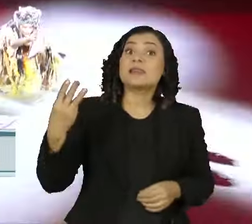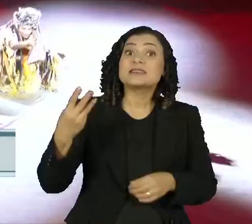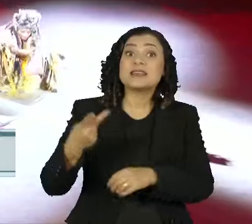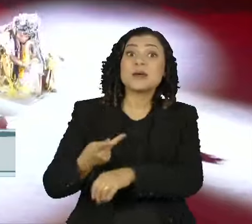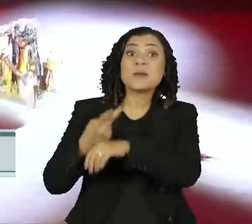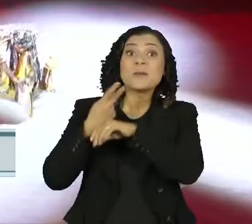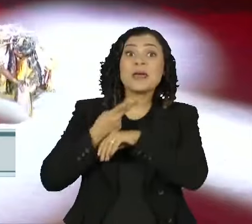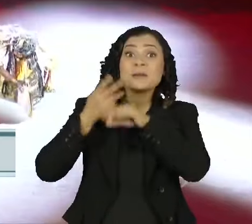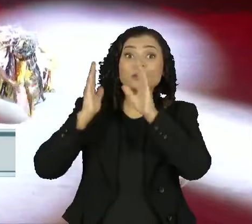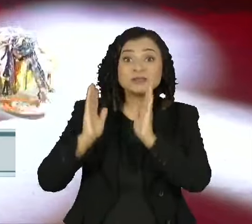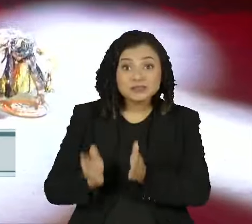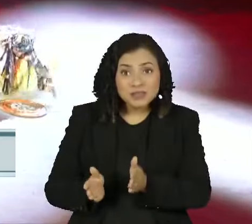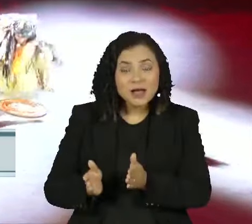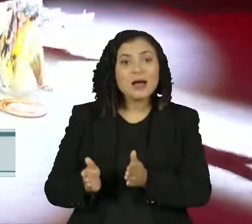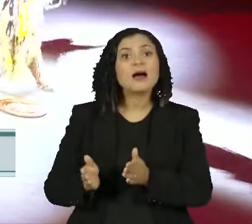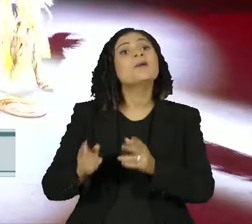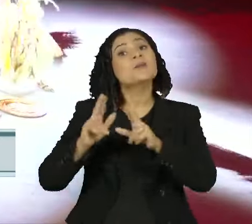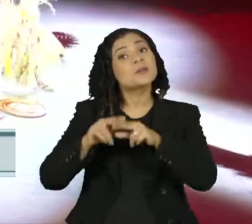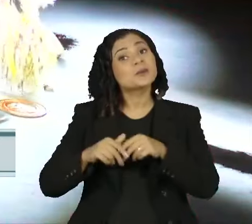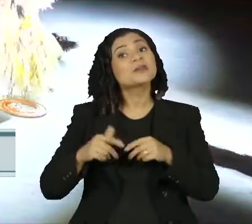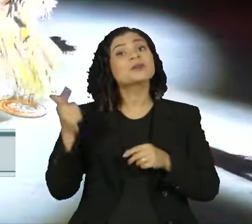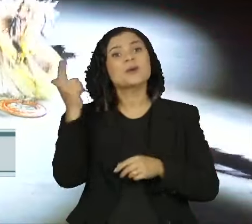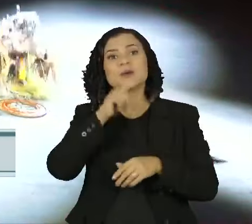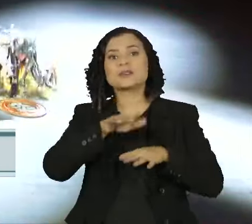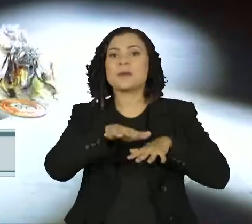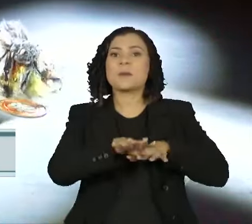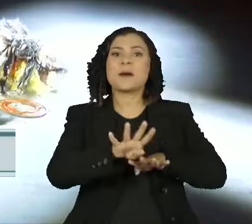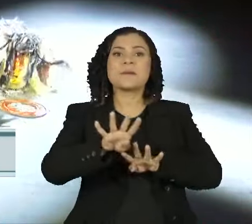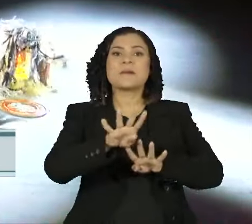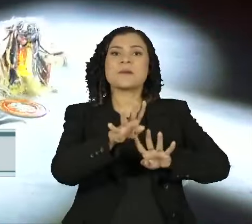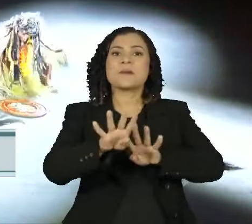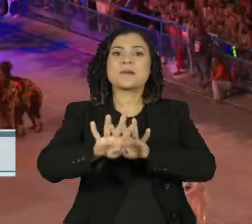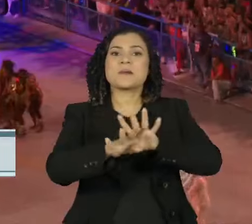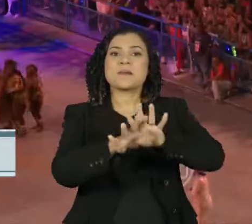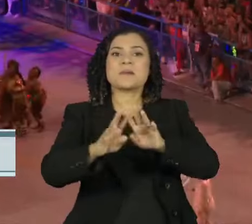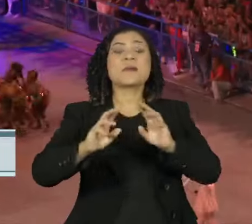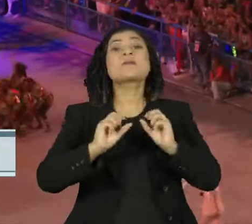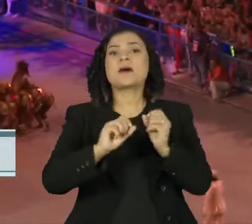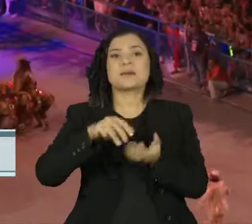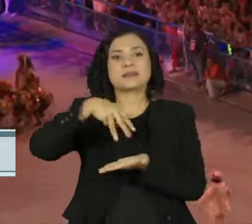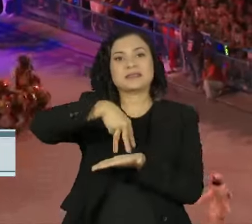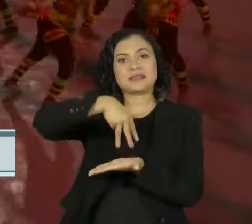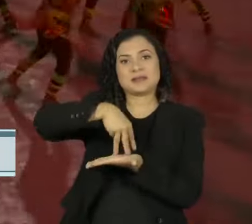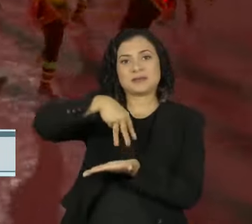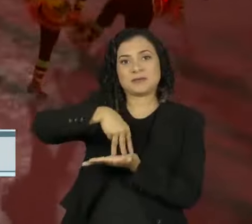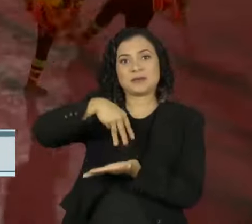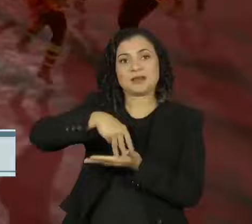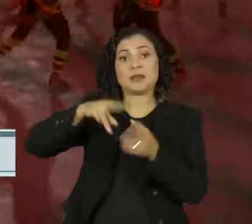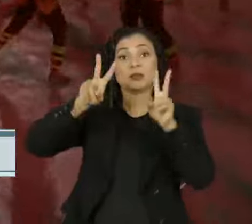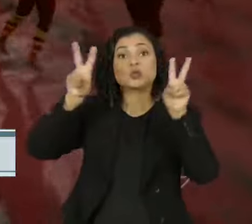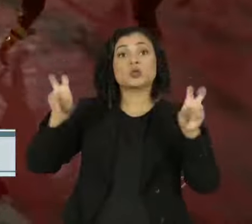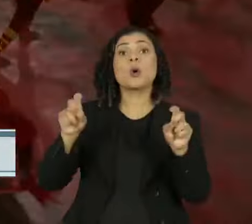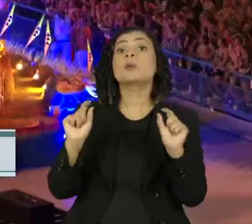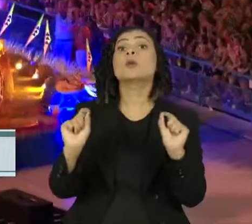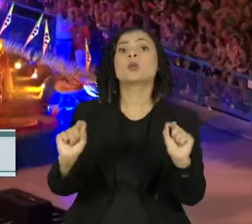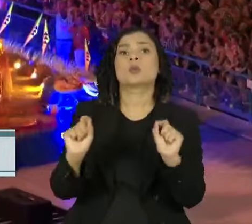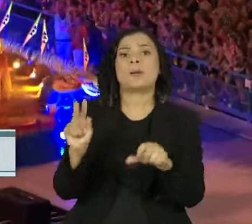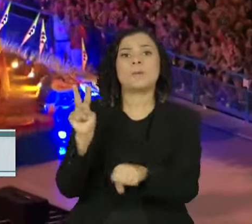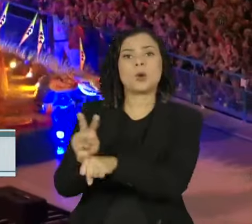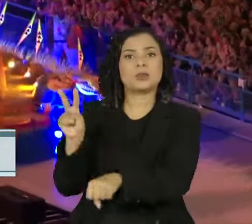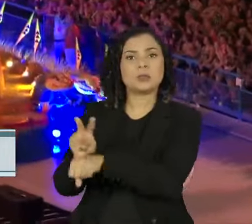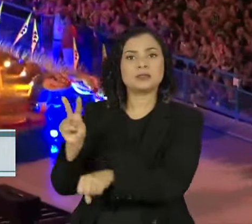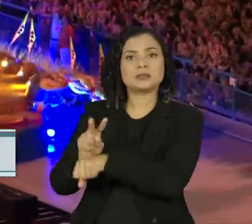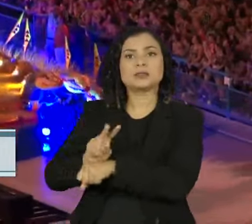da escola, que fechou a segunda noite de desfiles na Marquês de Sapucaí, com um enredo sobre a proteção de uma